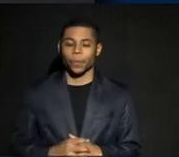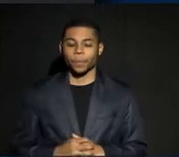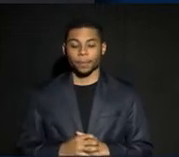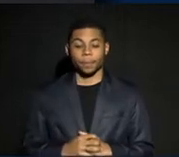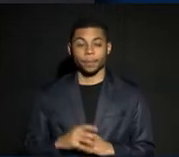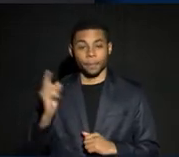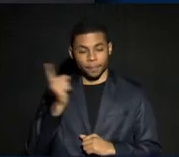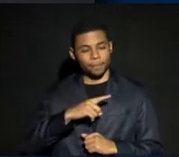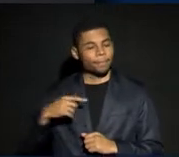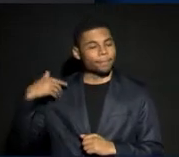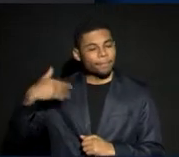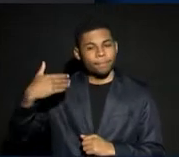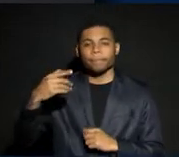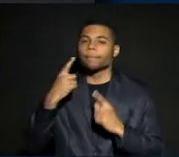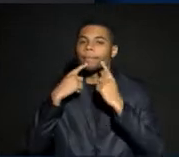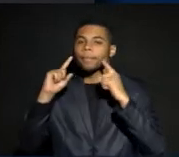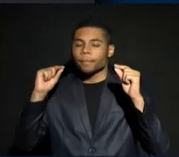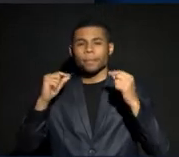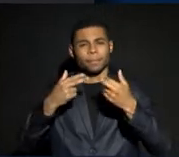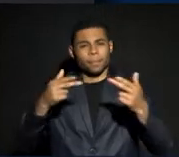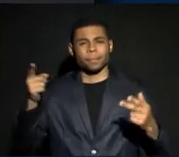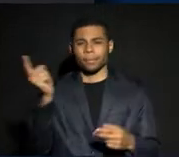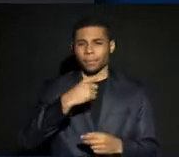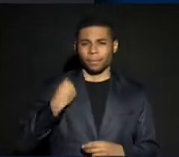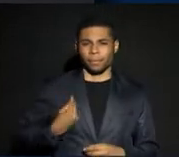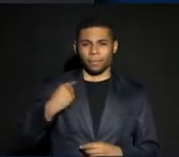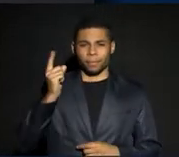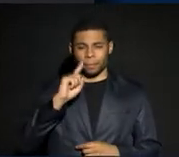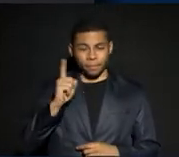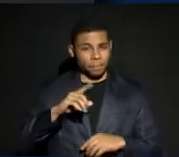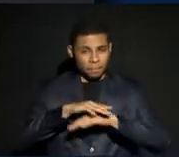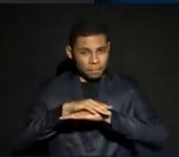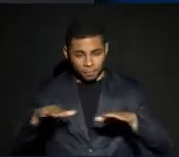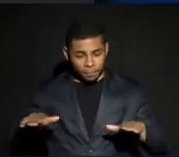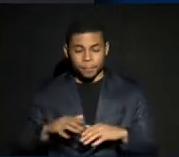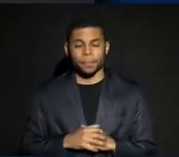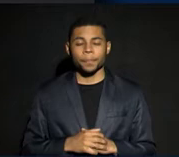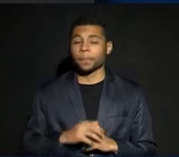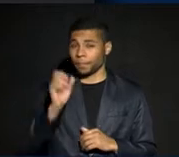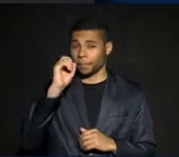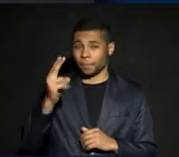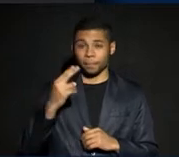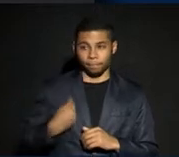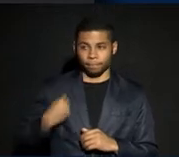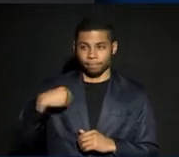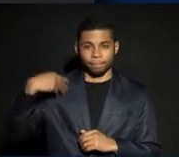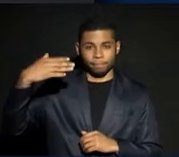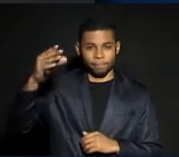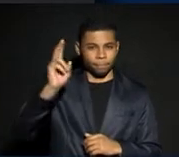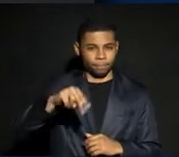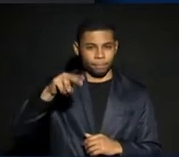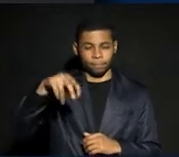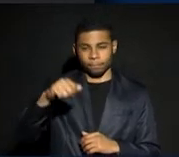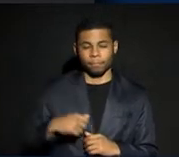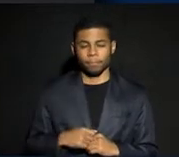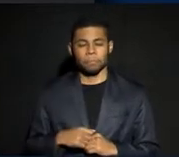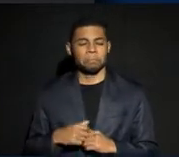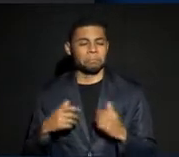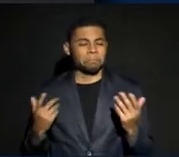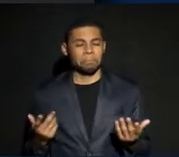A gente fica discutindo muitas coisas que não existem mais, né, ou nunca existiram. Ameaça